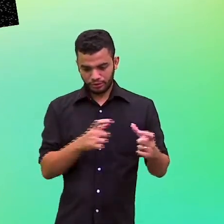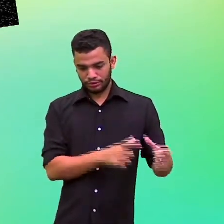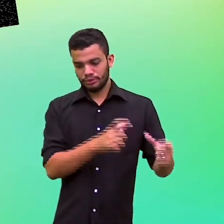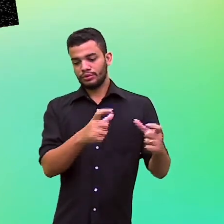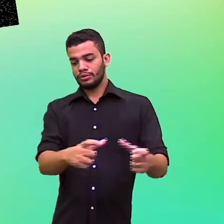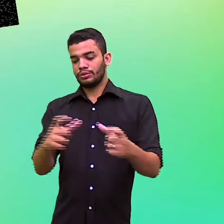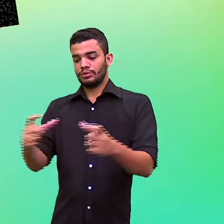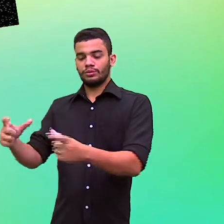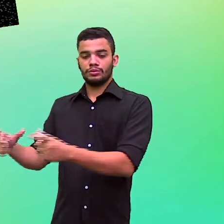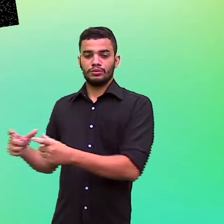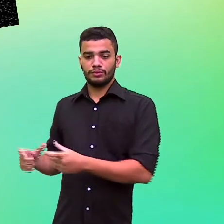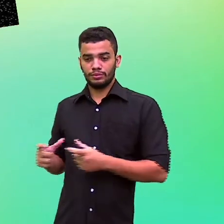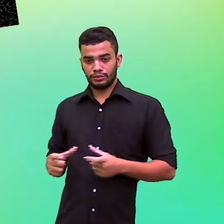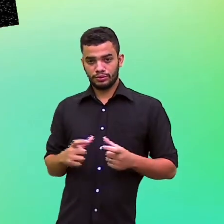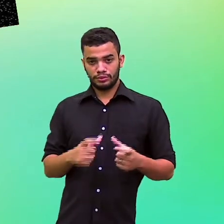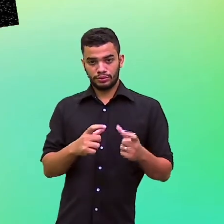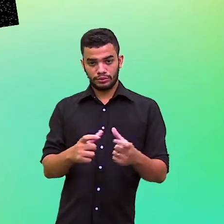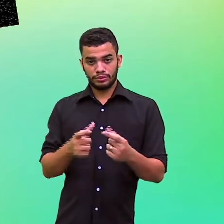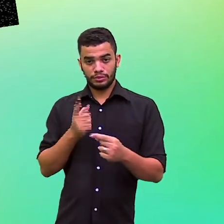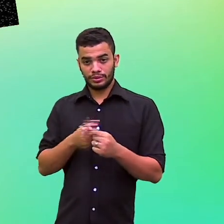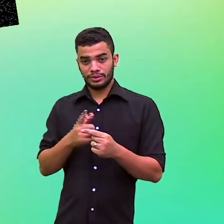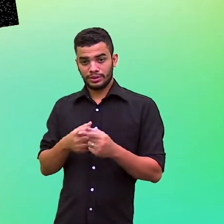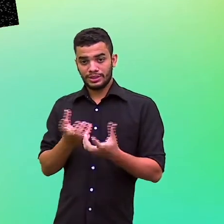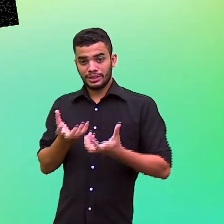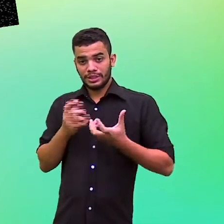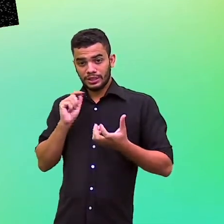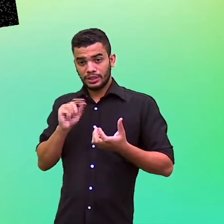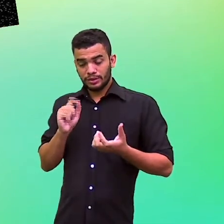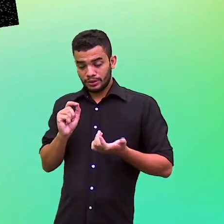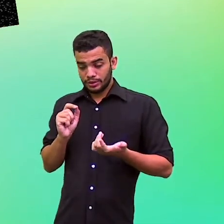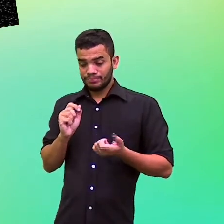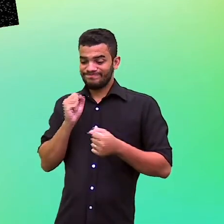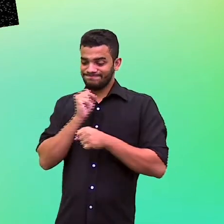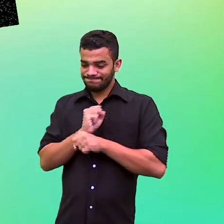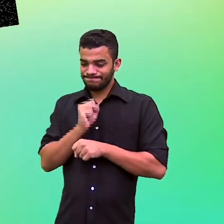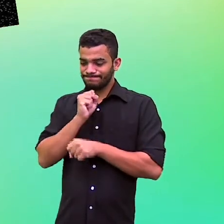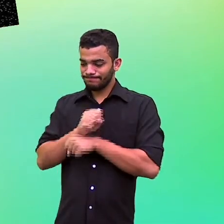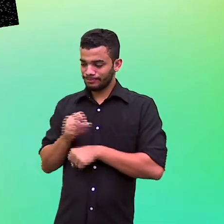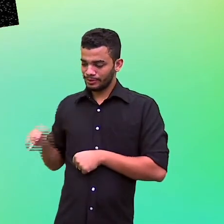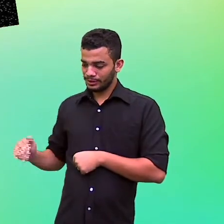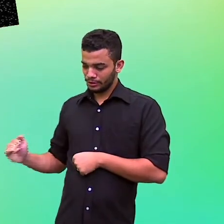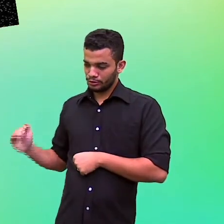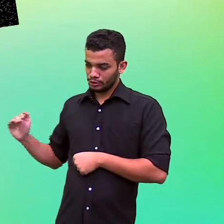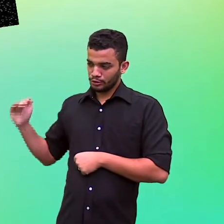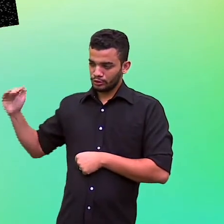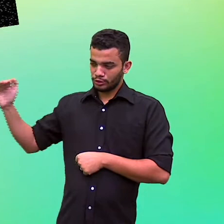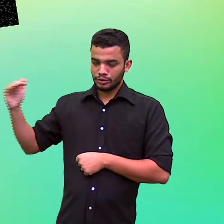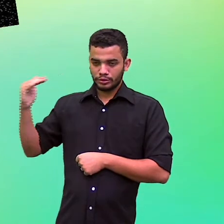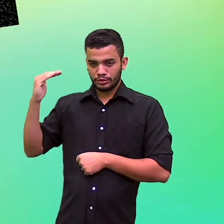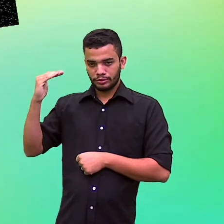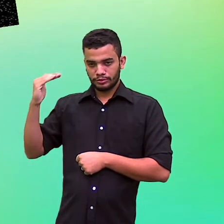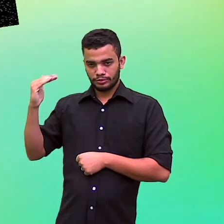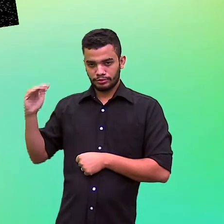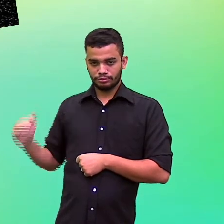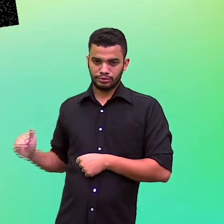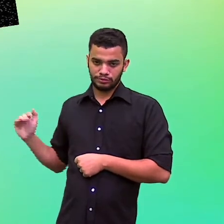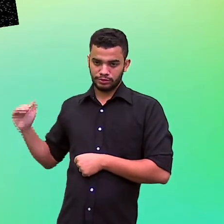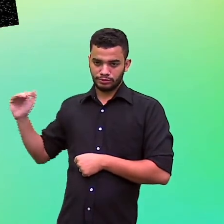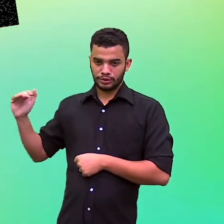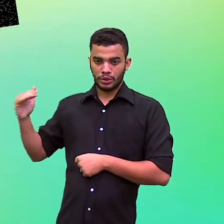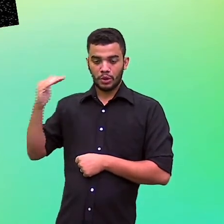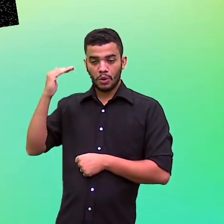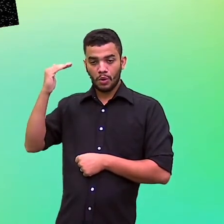esperando assim Dom Pedro II crescer, para que ele fosse ao poder. Vamos